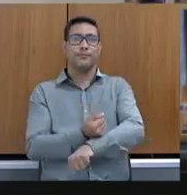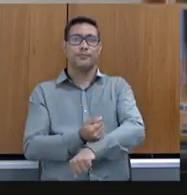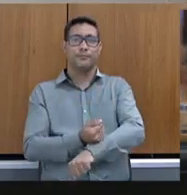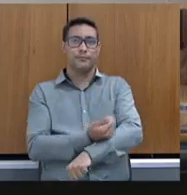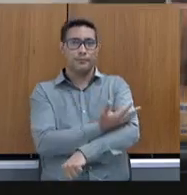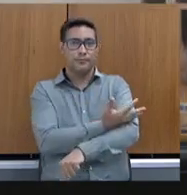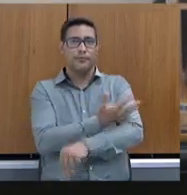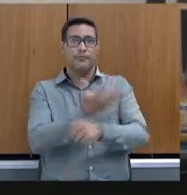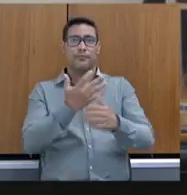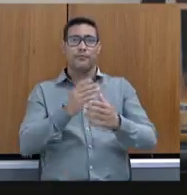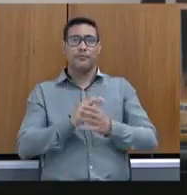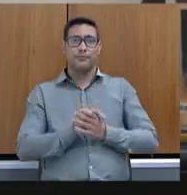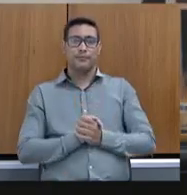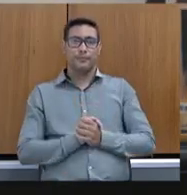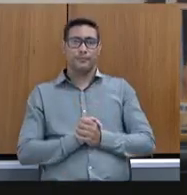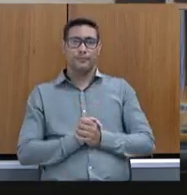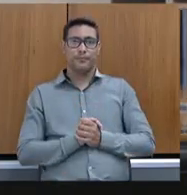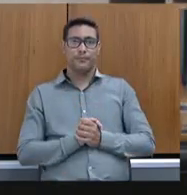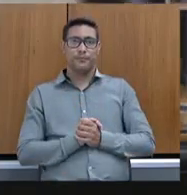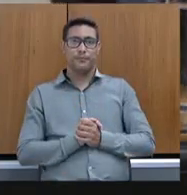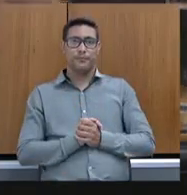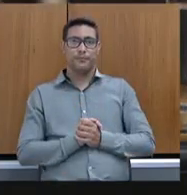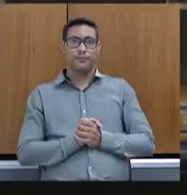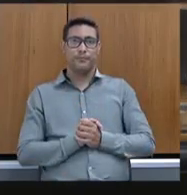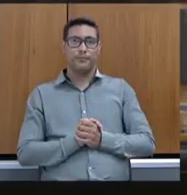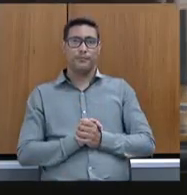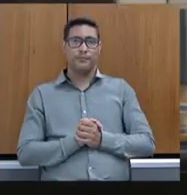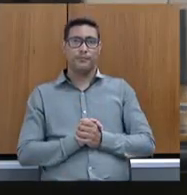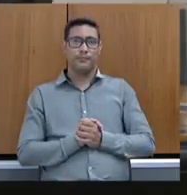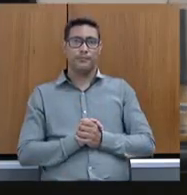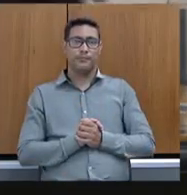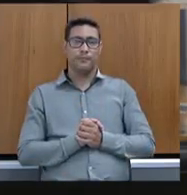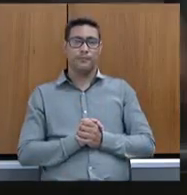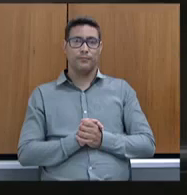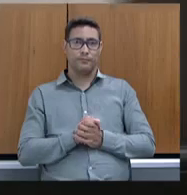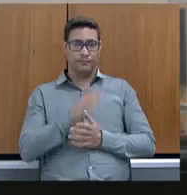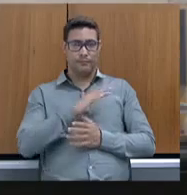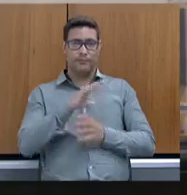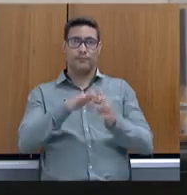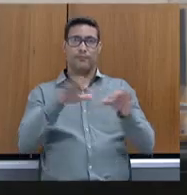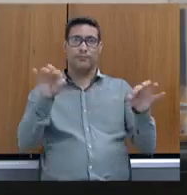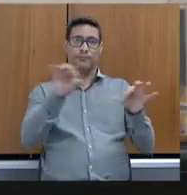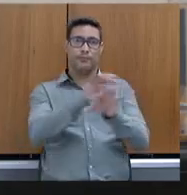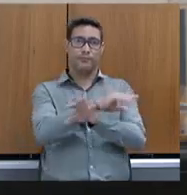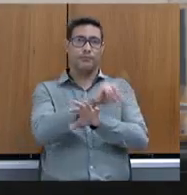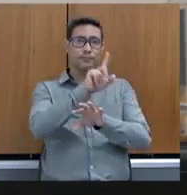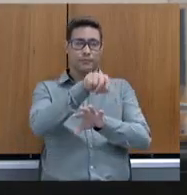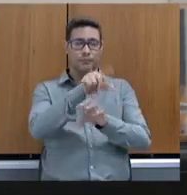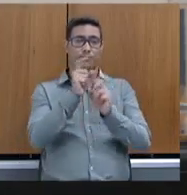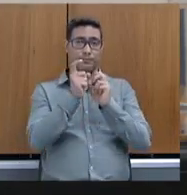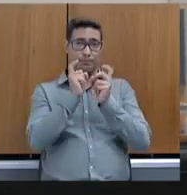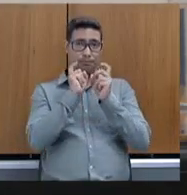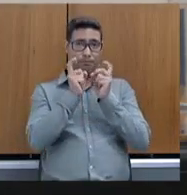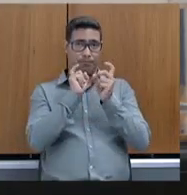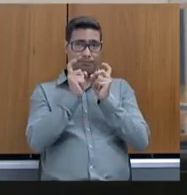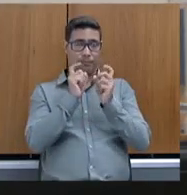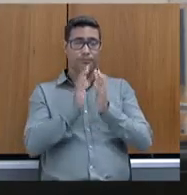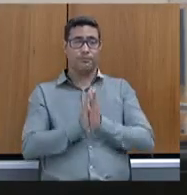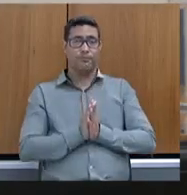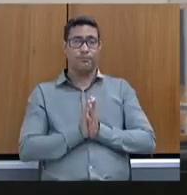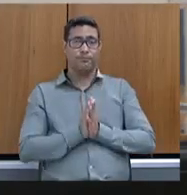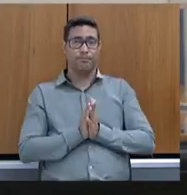Marcelo cabe aqui fazer aqui o encerramento dessa sessão e eu quero